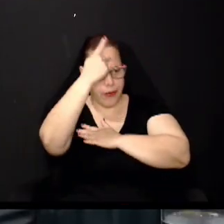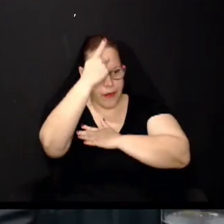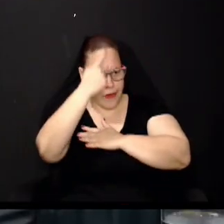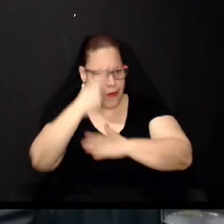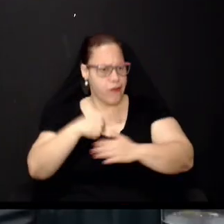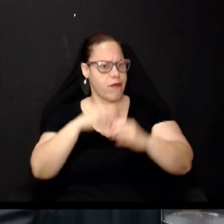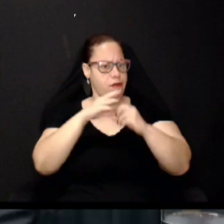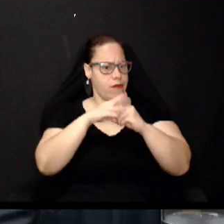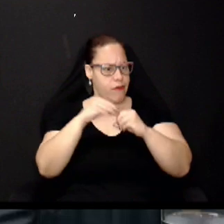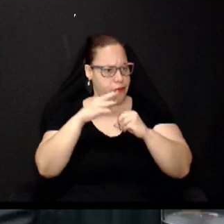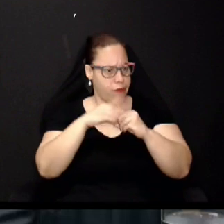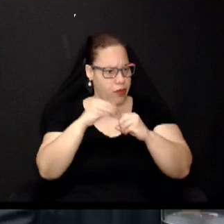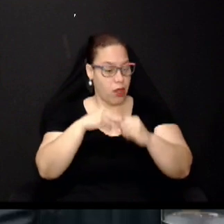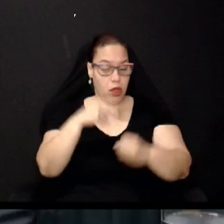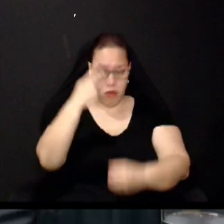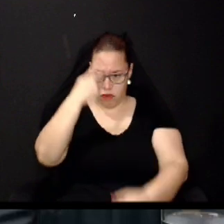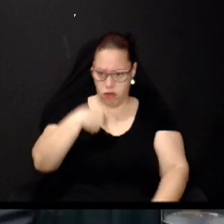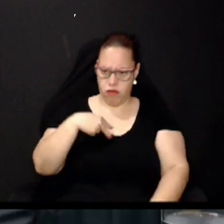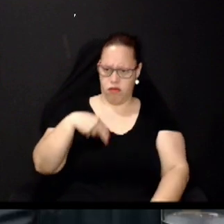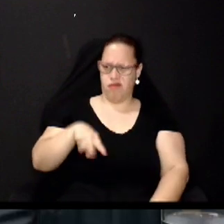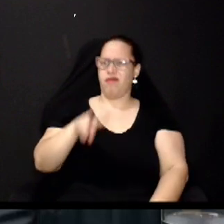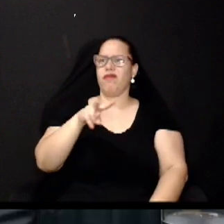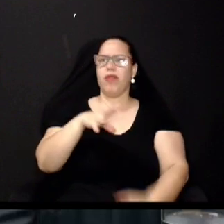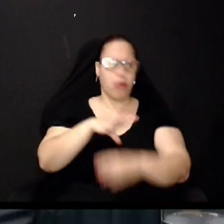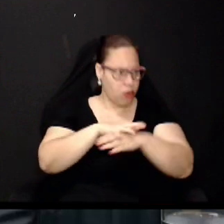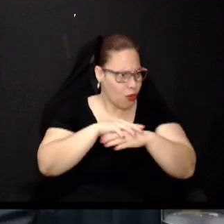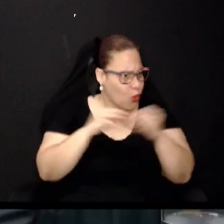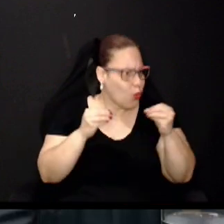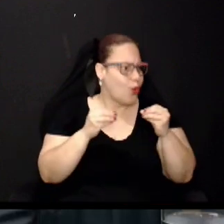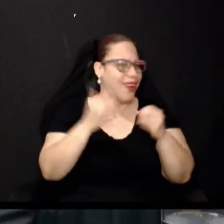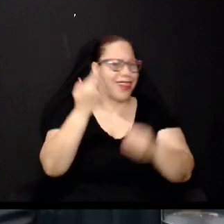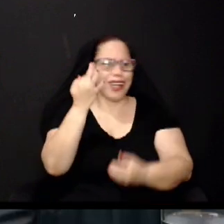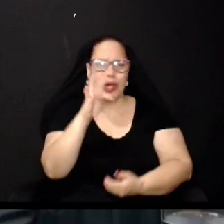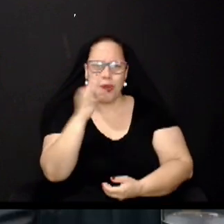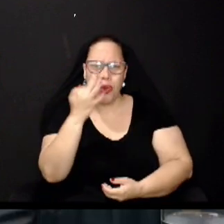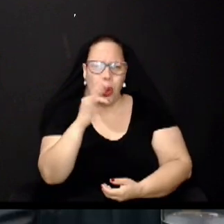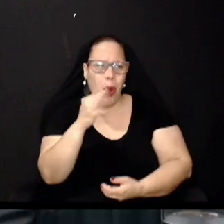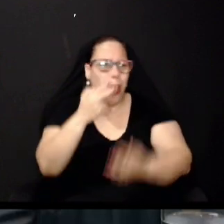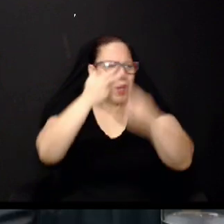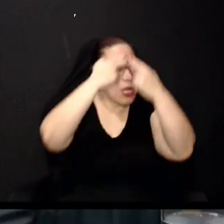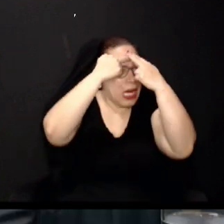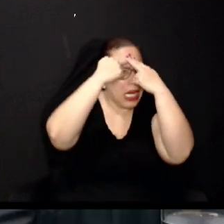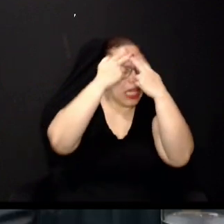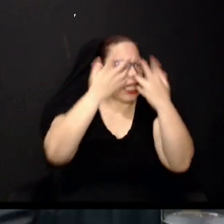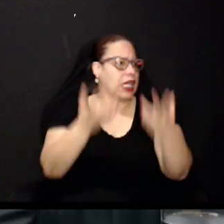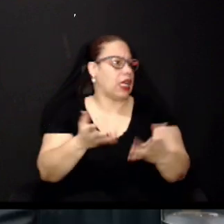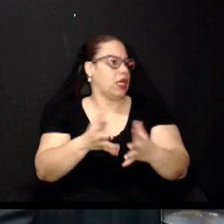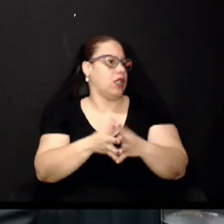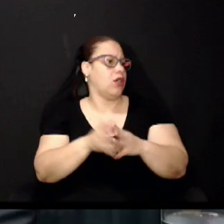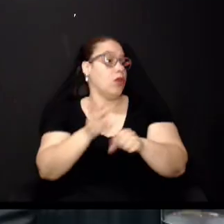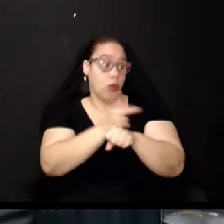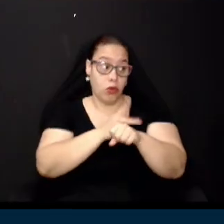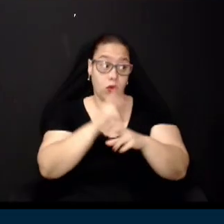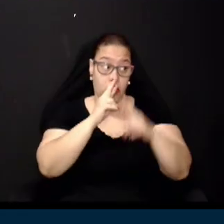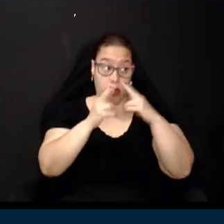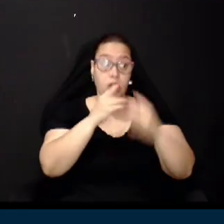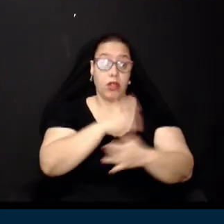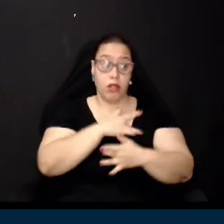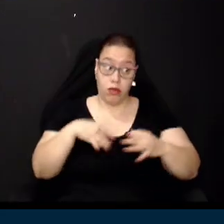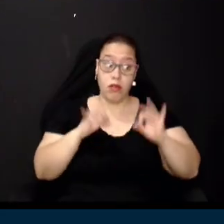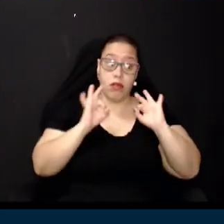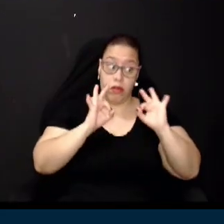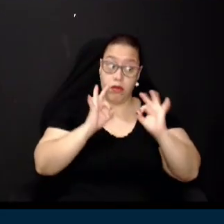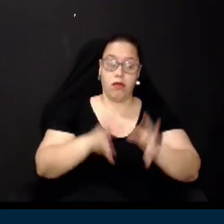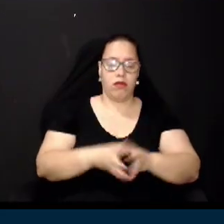possa olhar para isso, para que se possa curar essas feridas e para que possa se buscar relacionamentos saudáveis. Né? Perfeito, porque